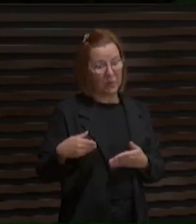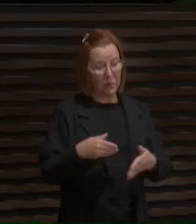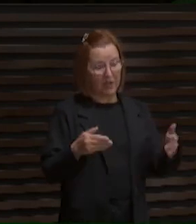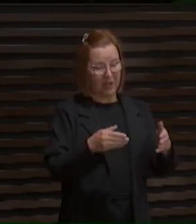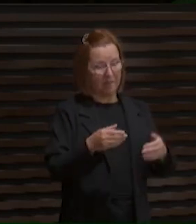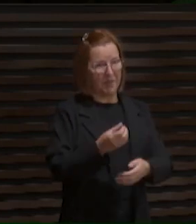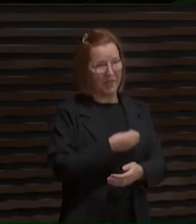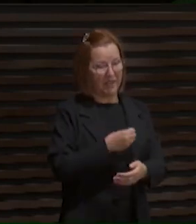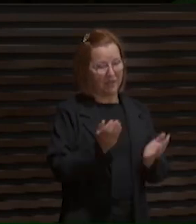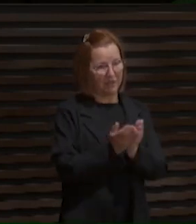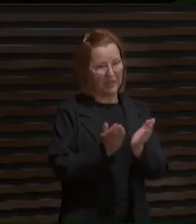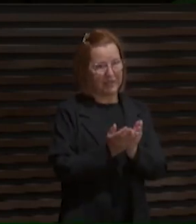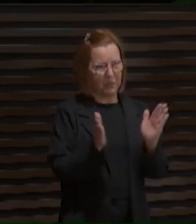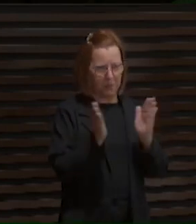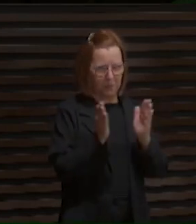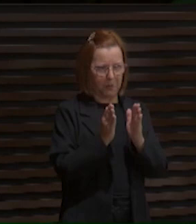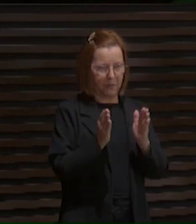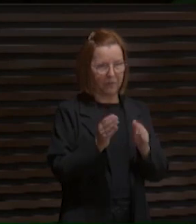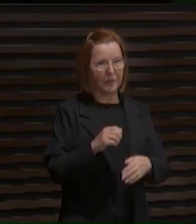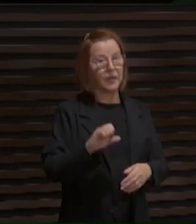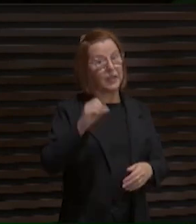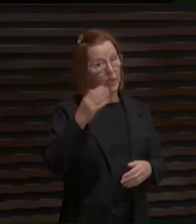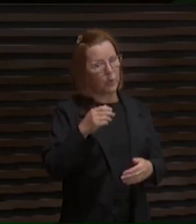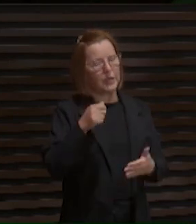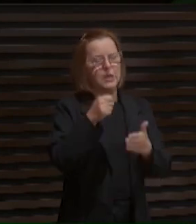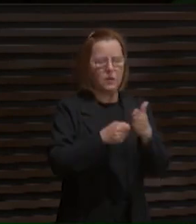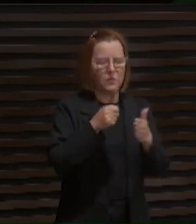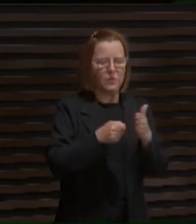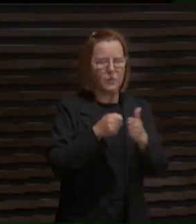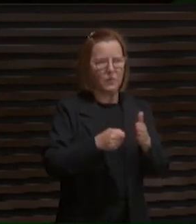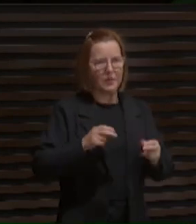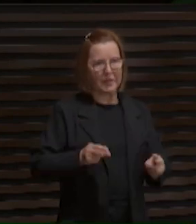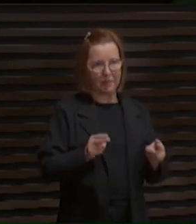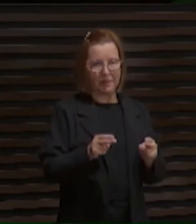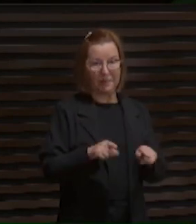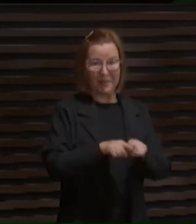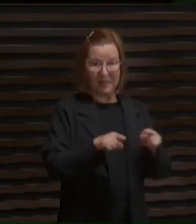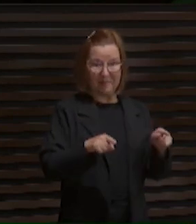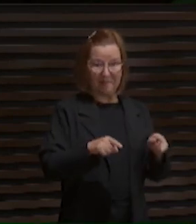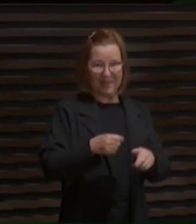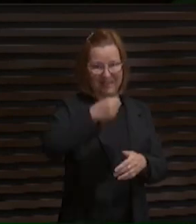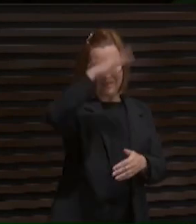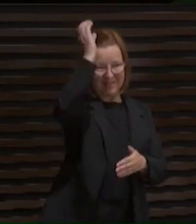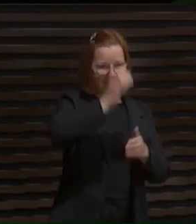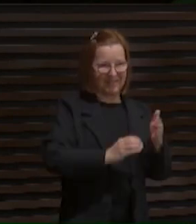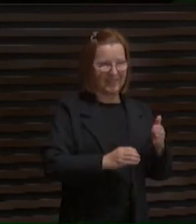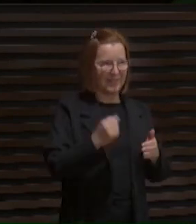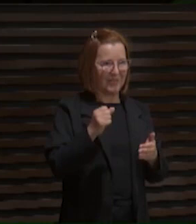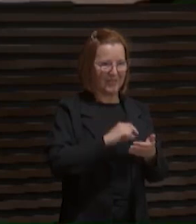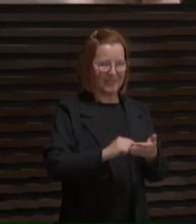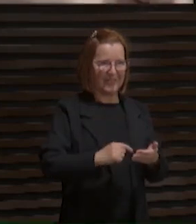são constantes. Mas Romanos 8:37 diz que